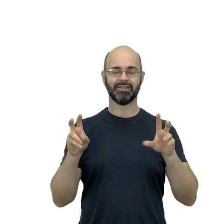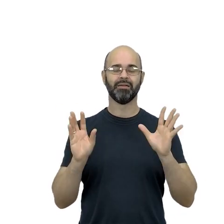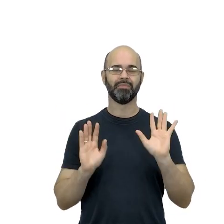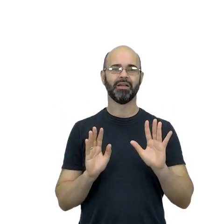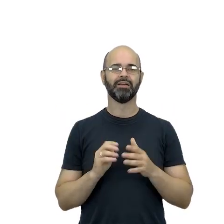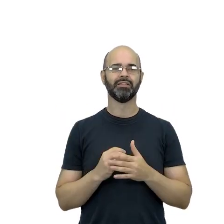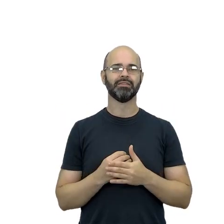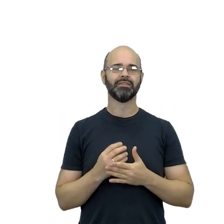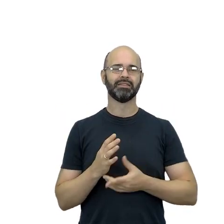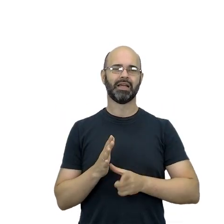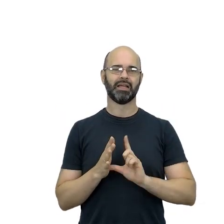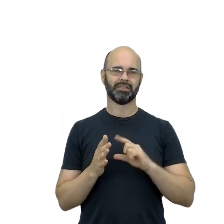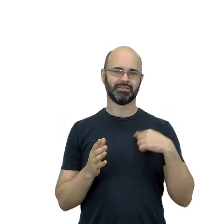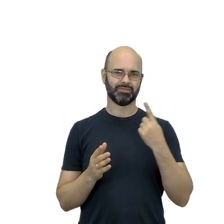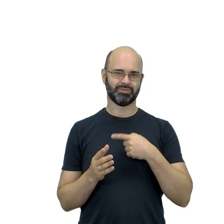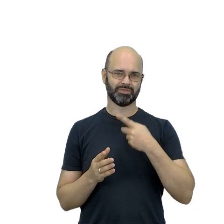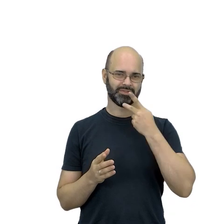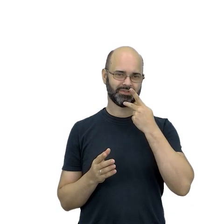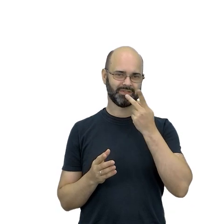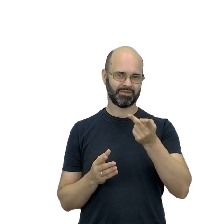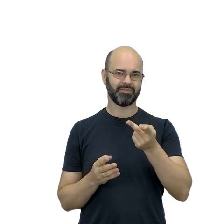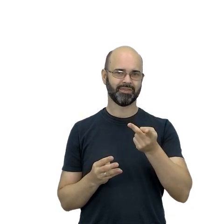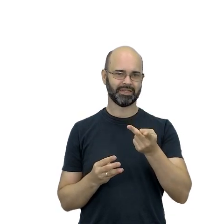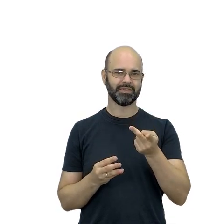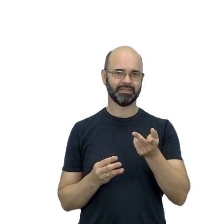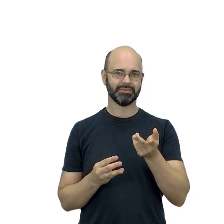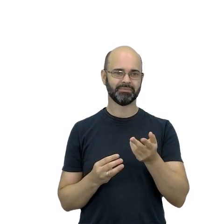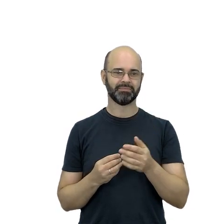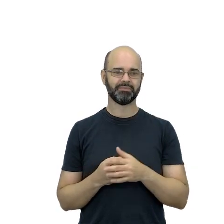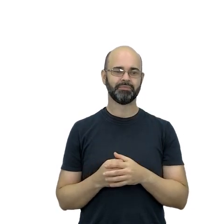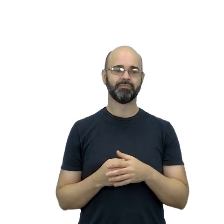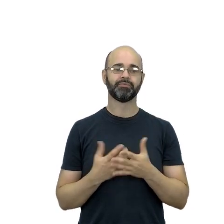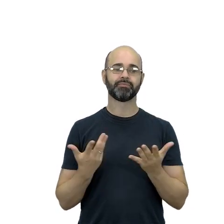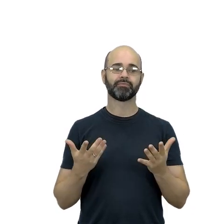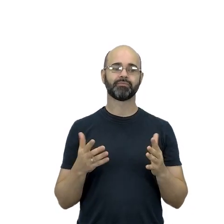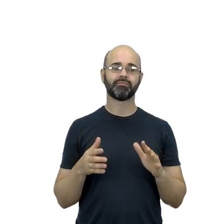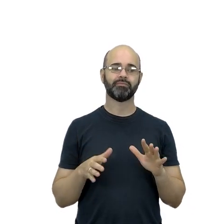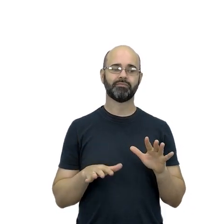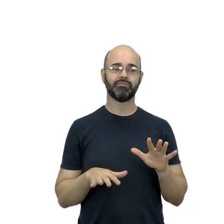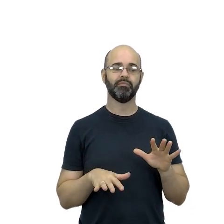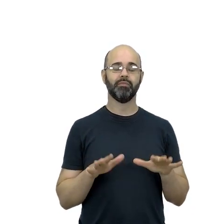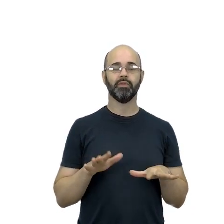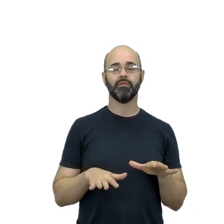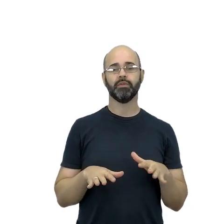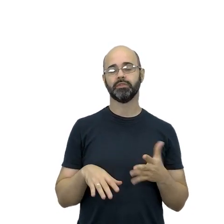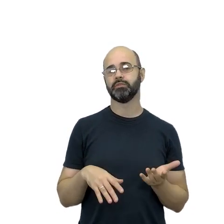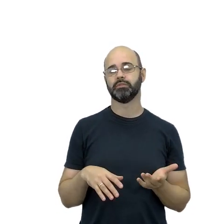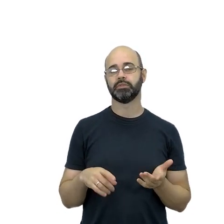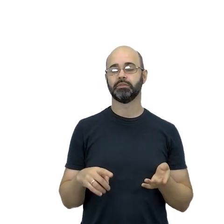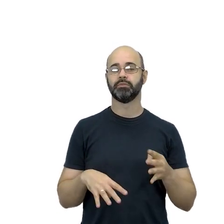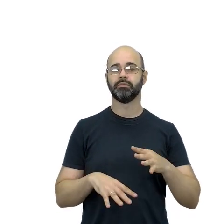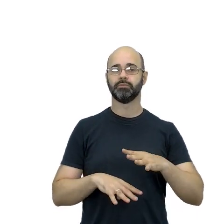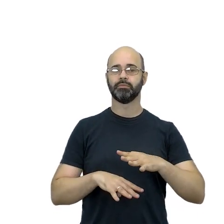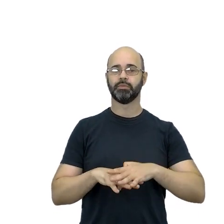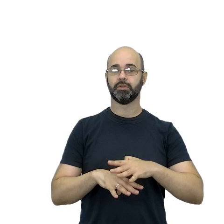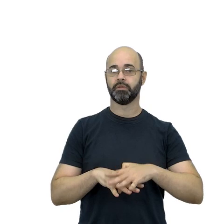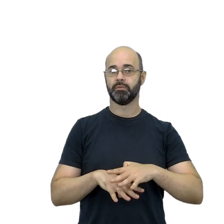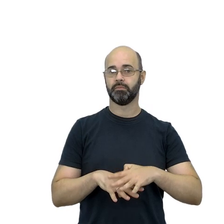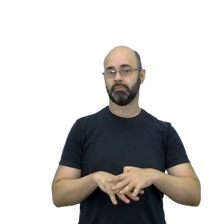nós havíamos falado anteriormente, né, então tem momentos em que, né, a matemática ela